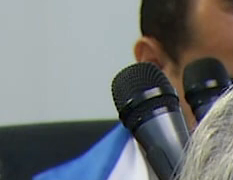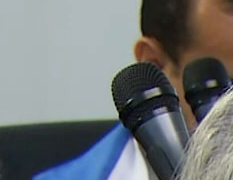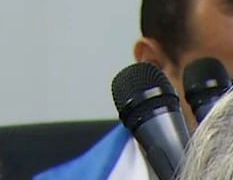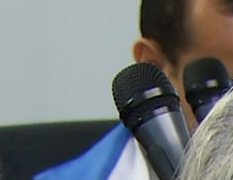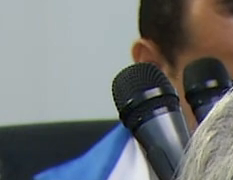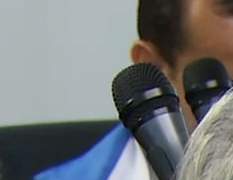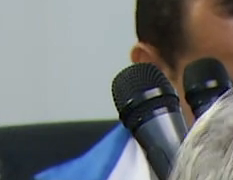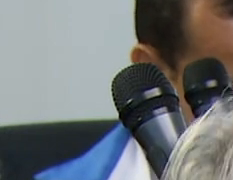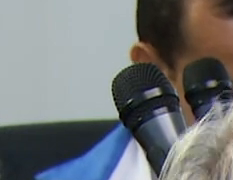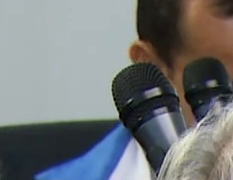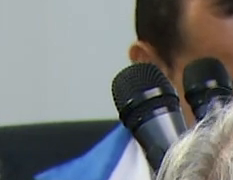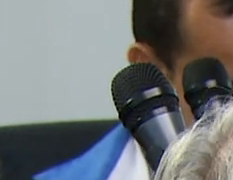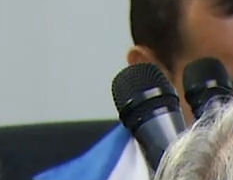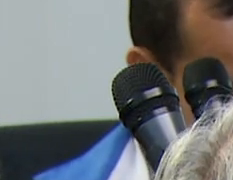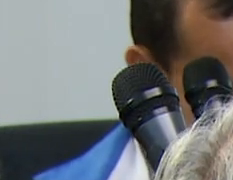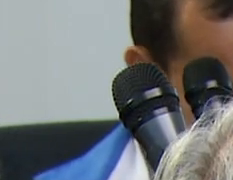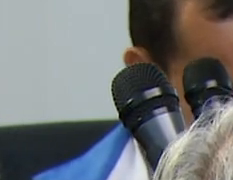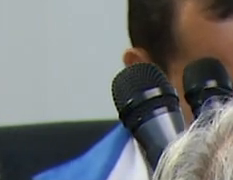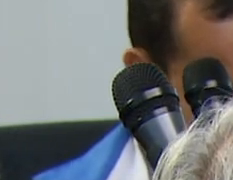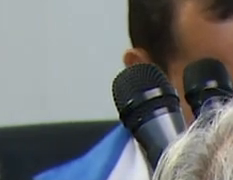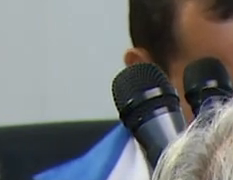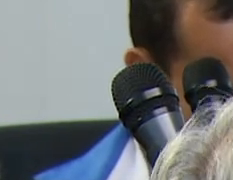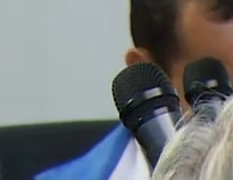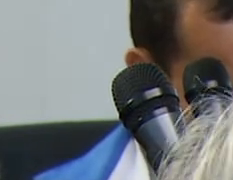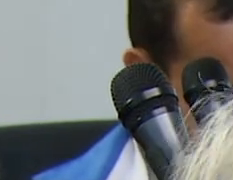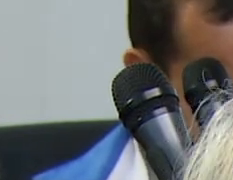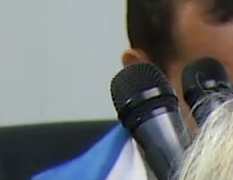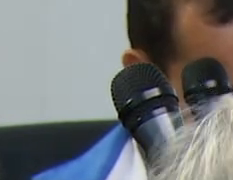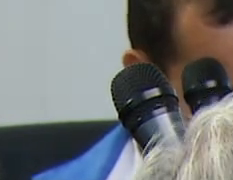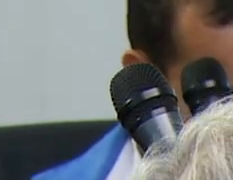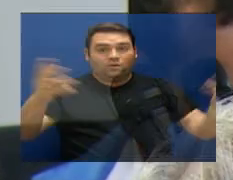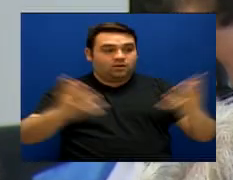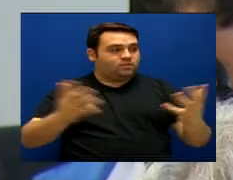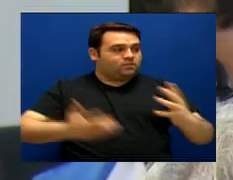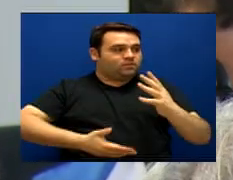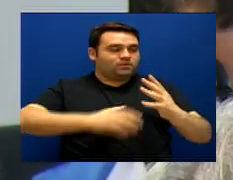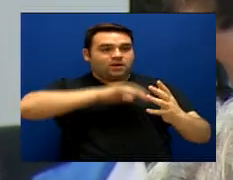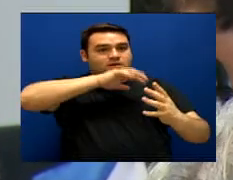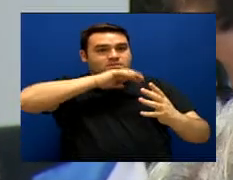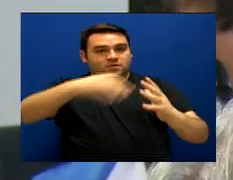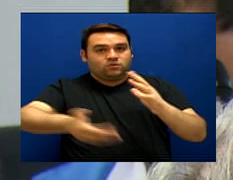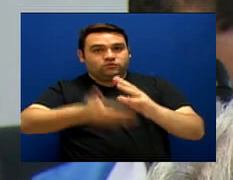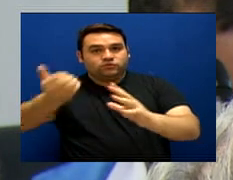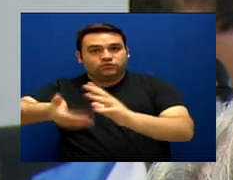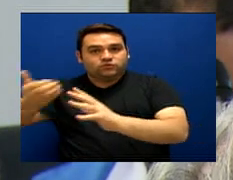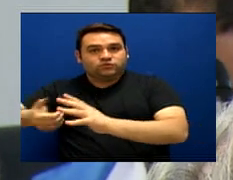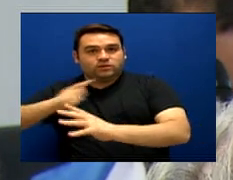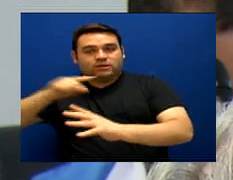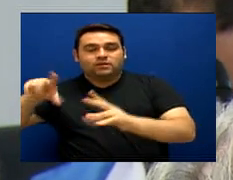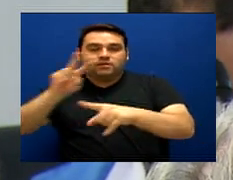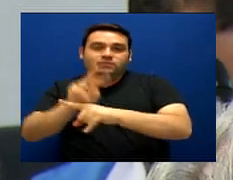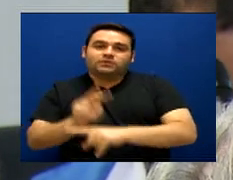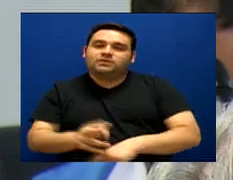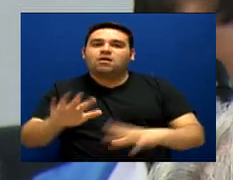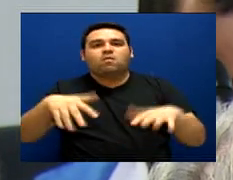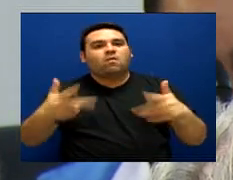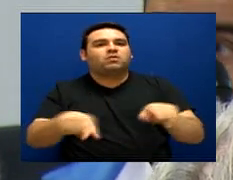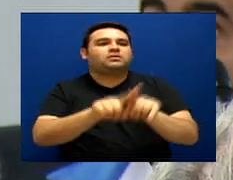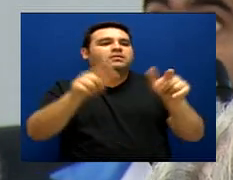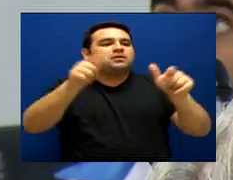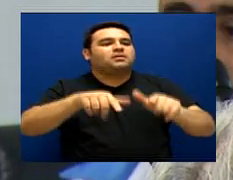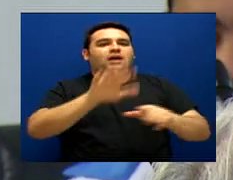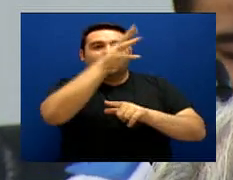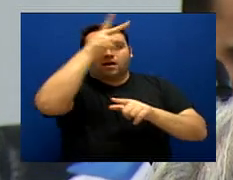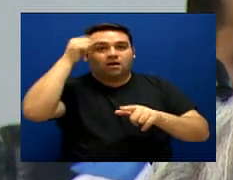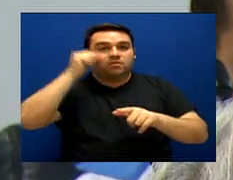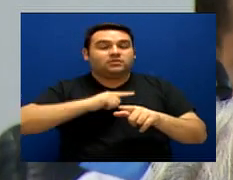já tenha visto em todos os tempos. Recentemente se retirou do abrigo, né, da proteção do bioma